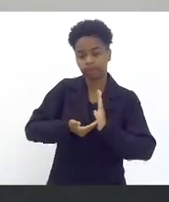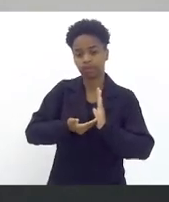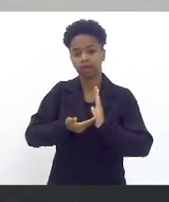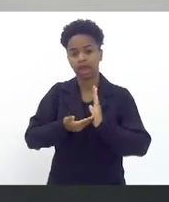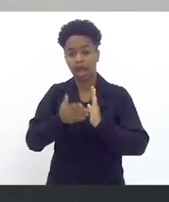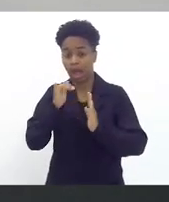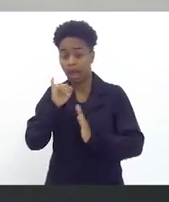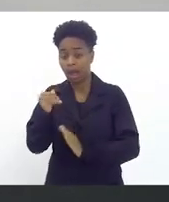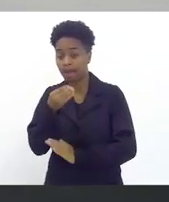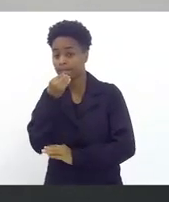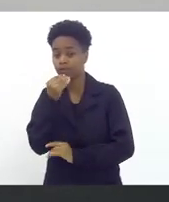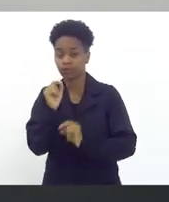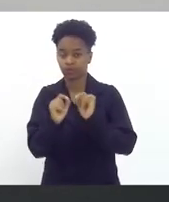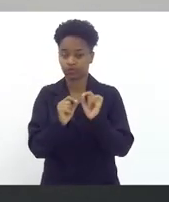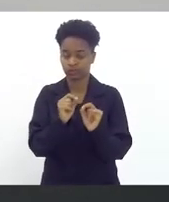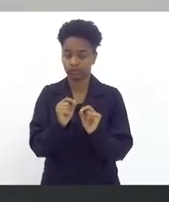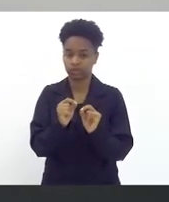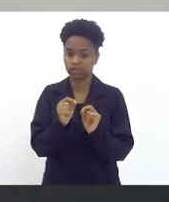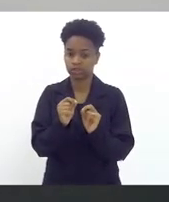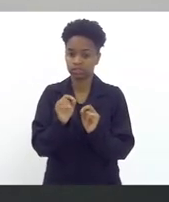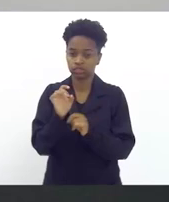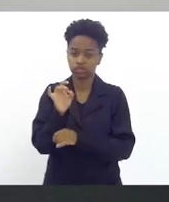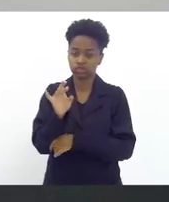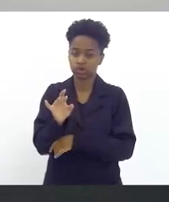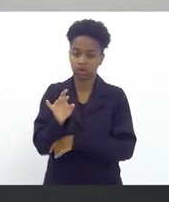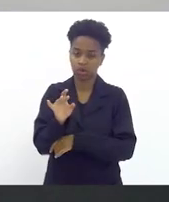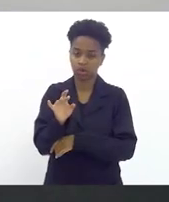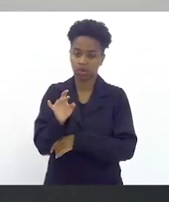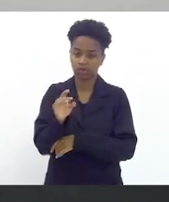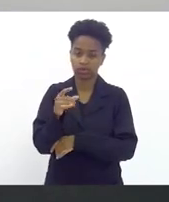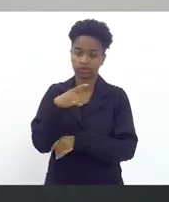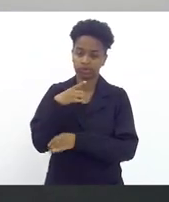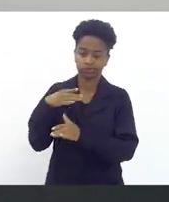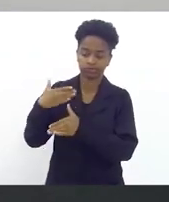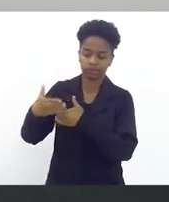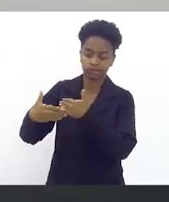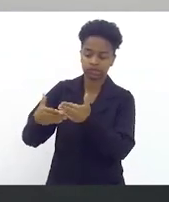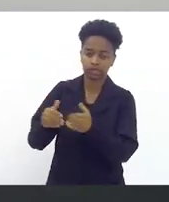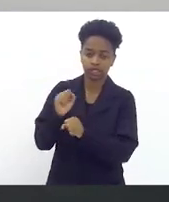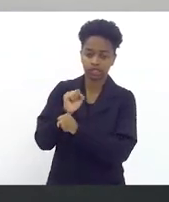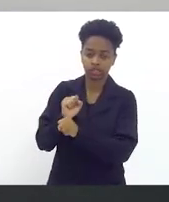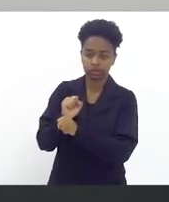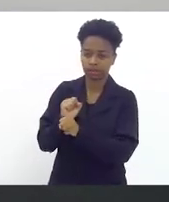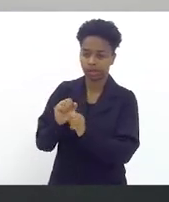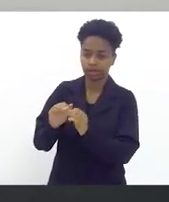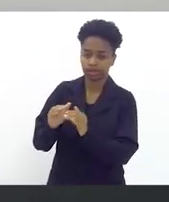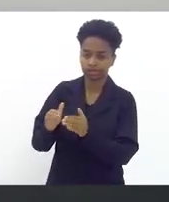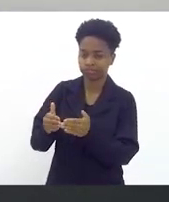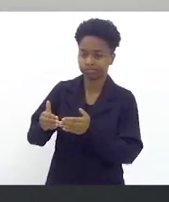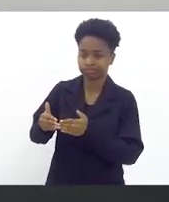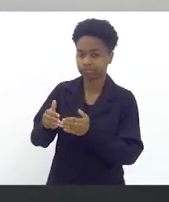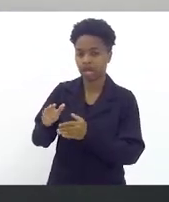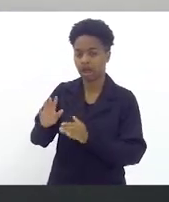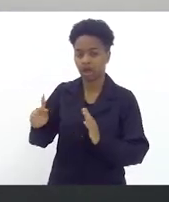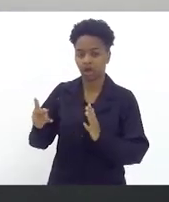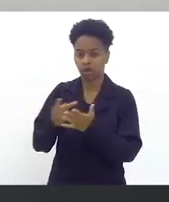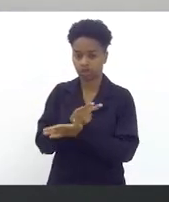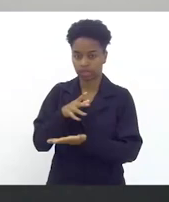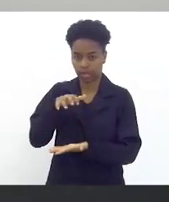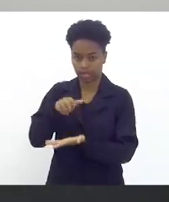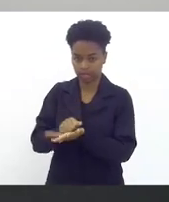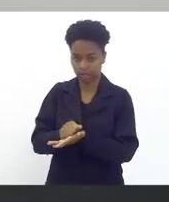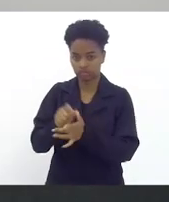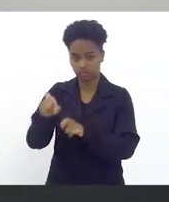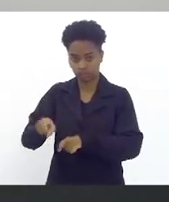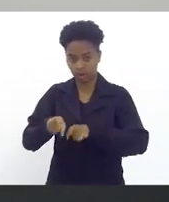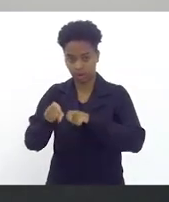aproveitou apenas uma prorrogação das obrigações do carro do cadastro ambiental Rural e